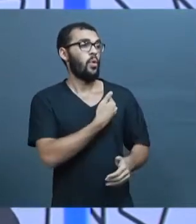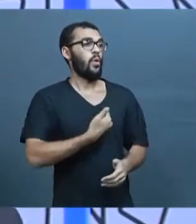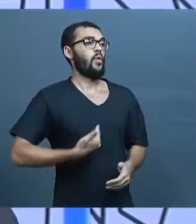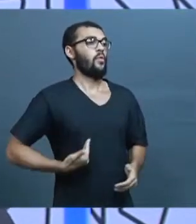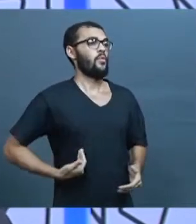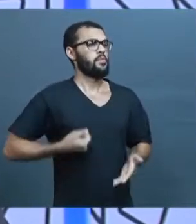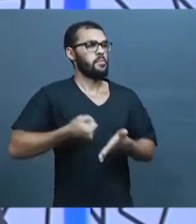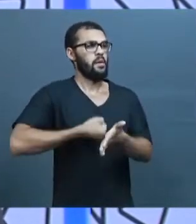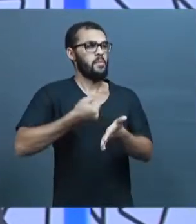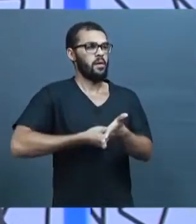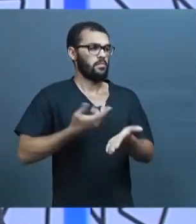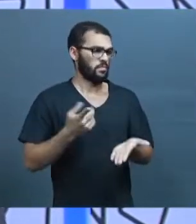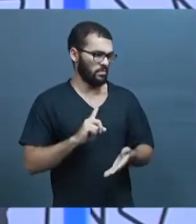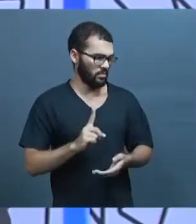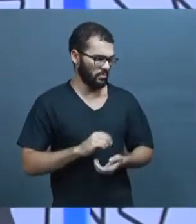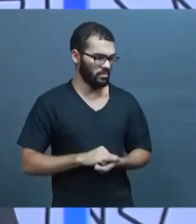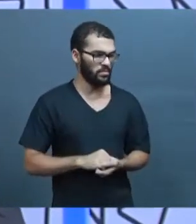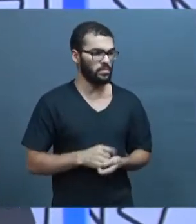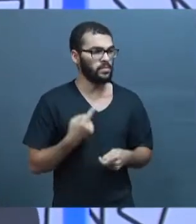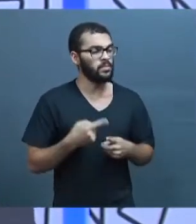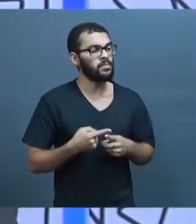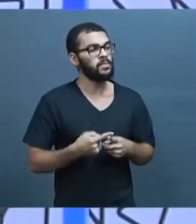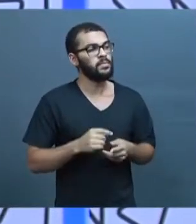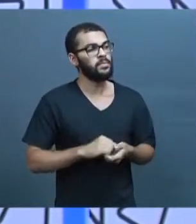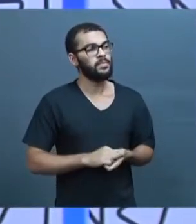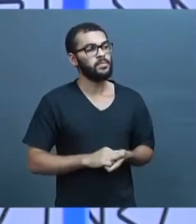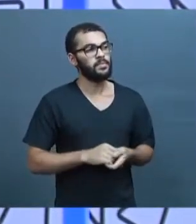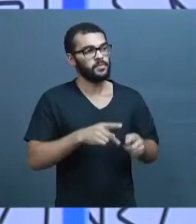né? Porque a reforma da Previdência ela não pode ser